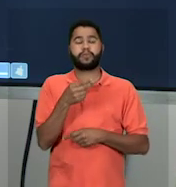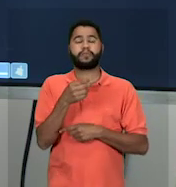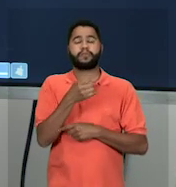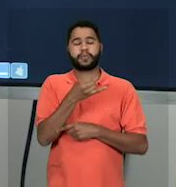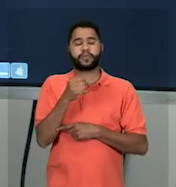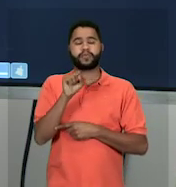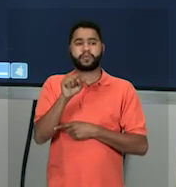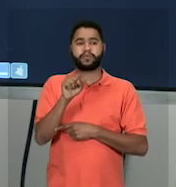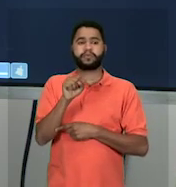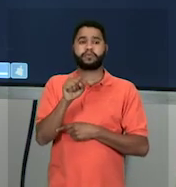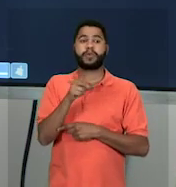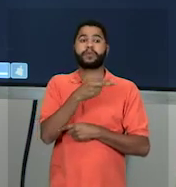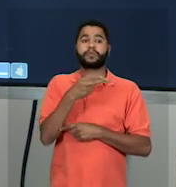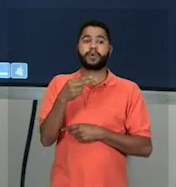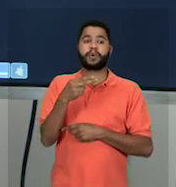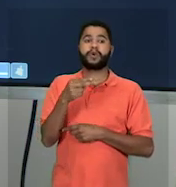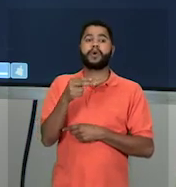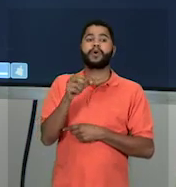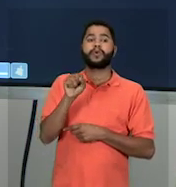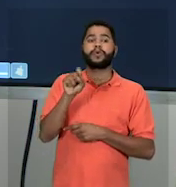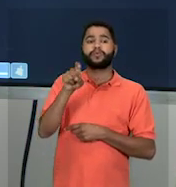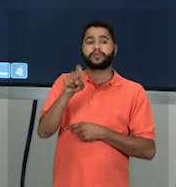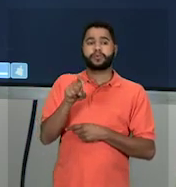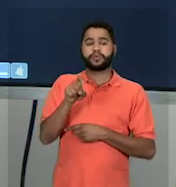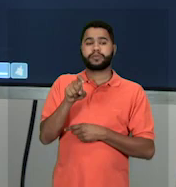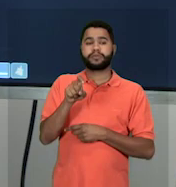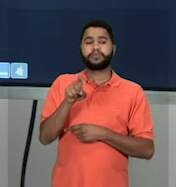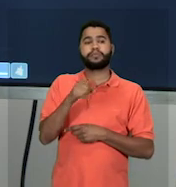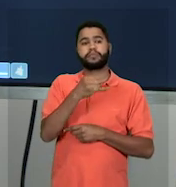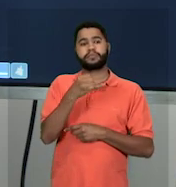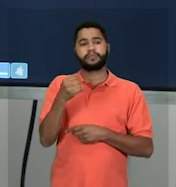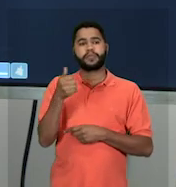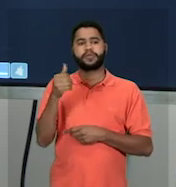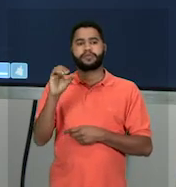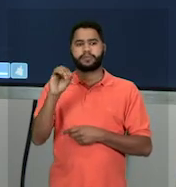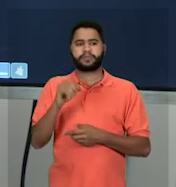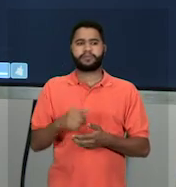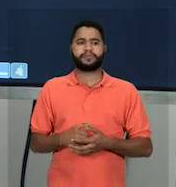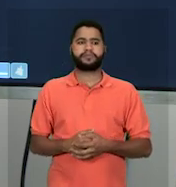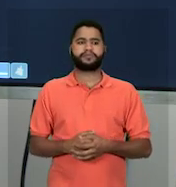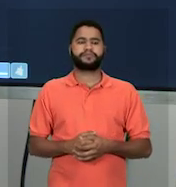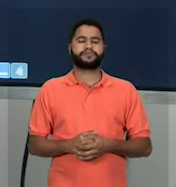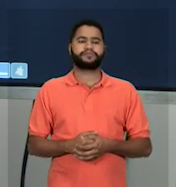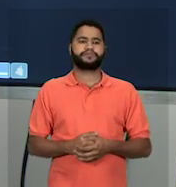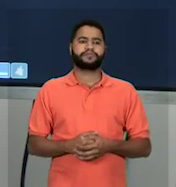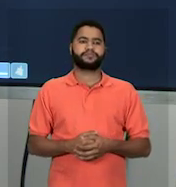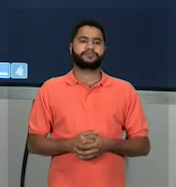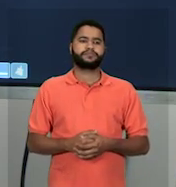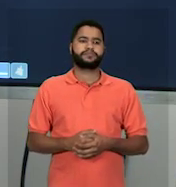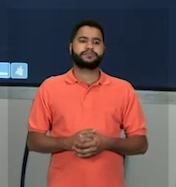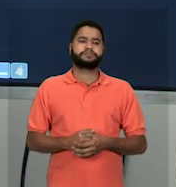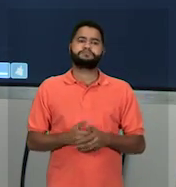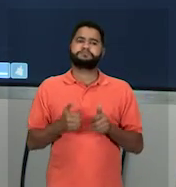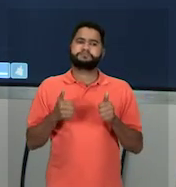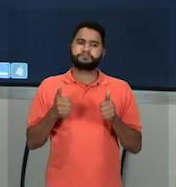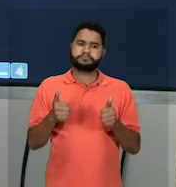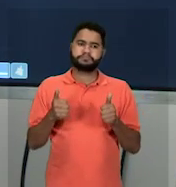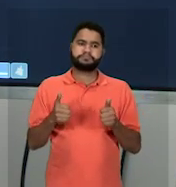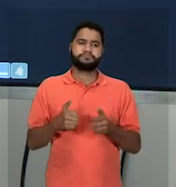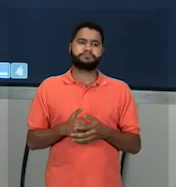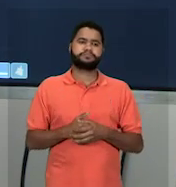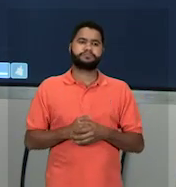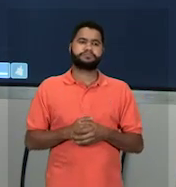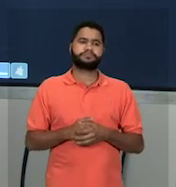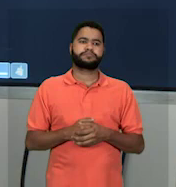= 8x ou menos dez bacana